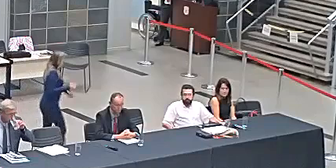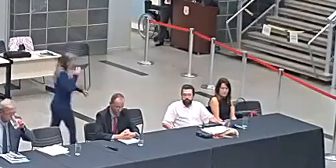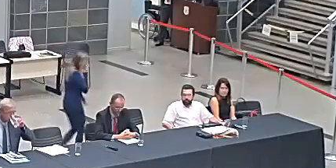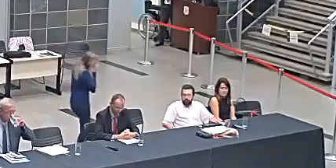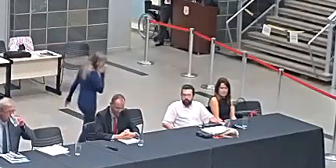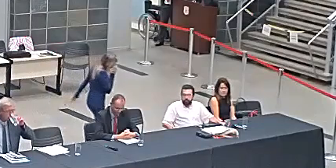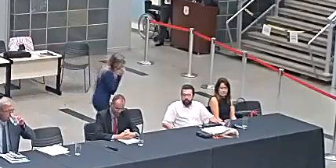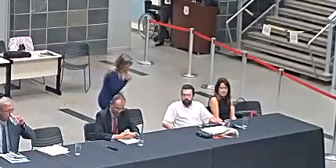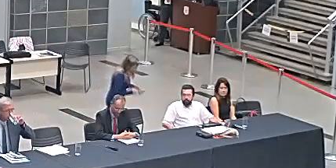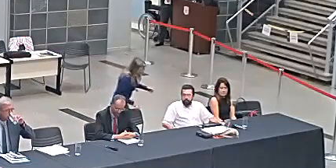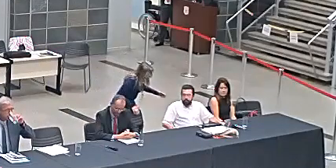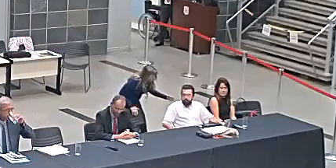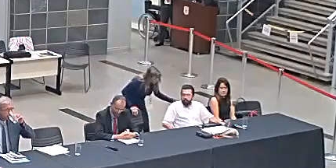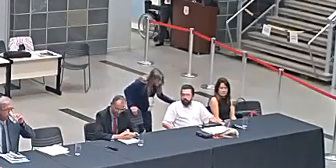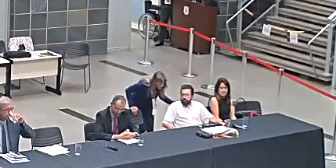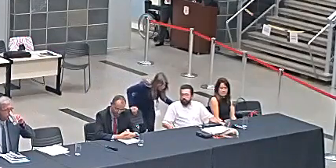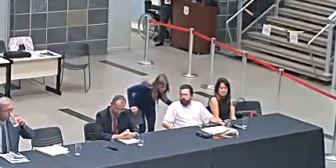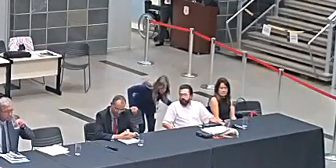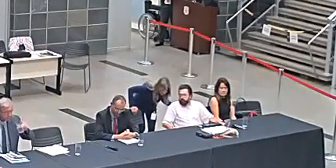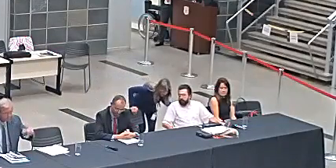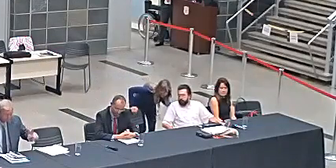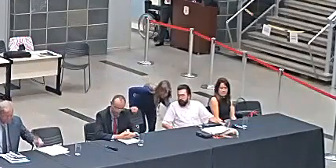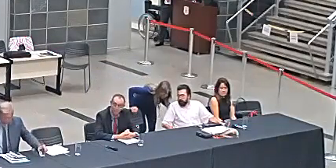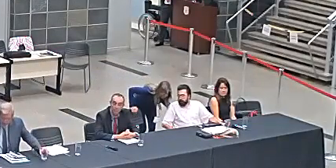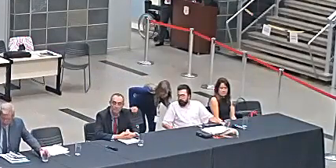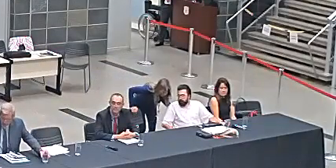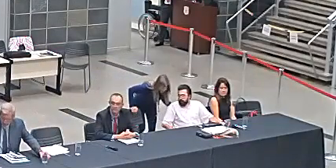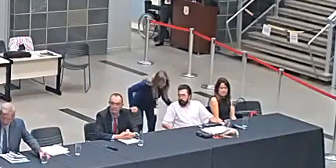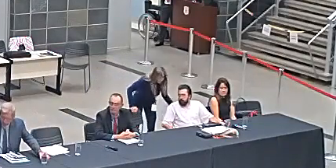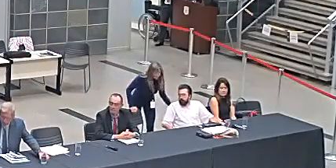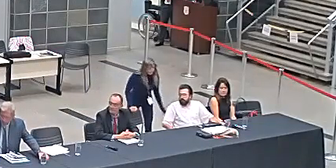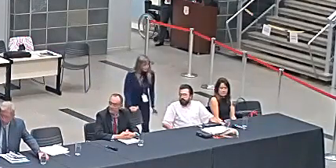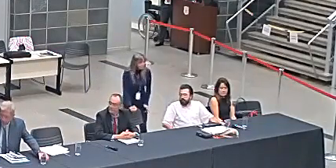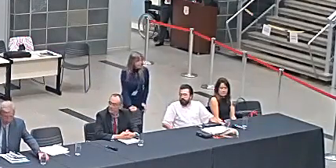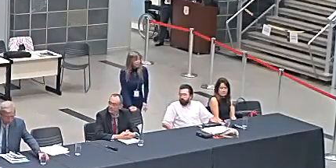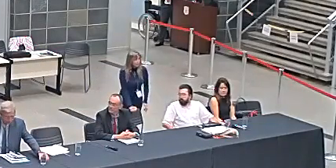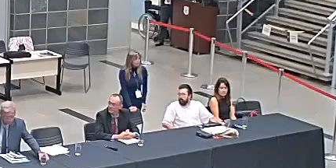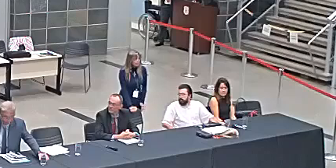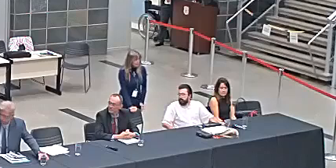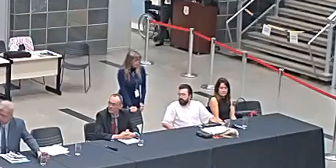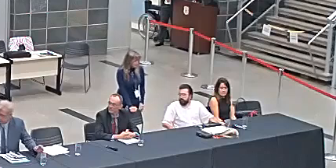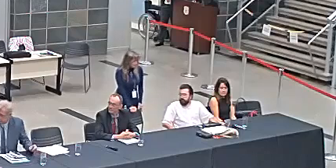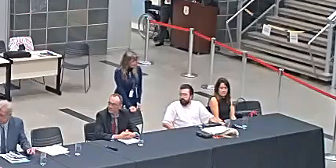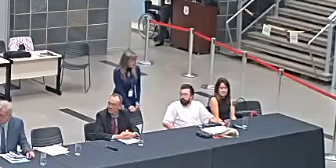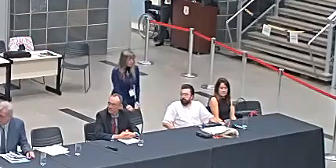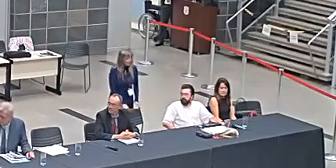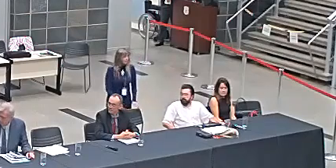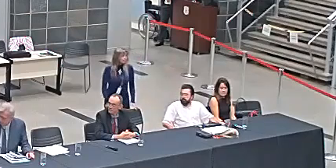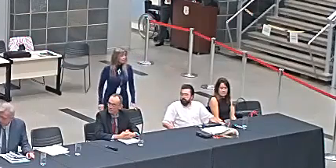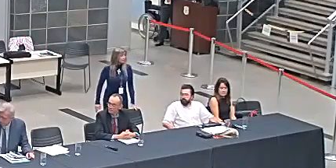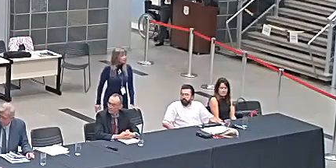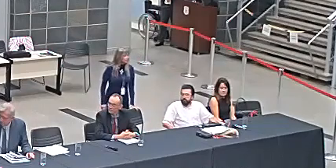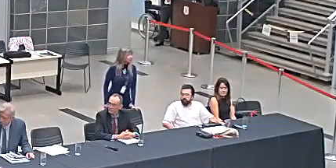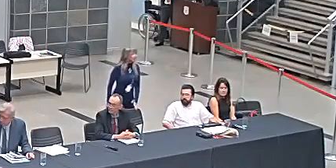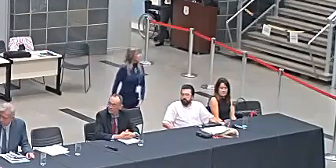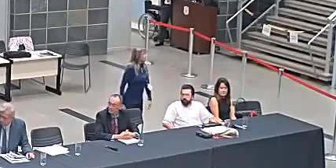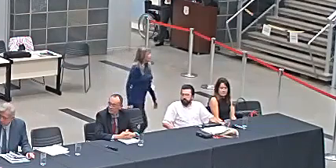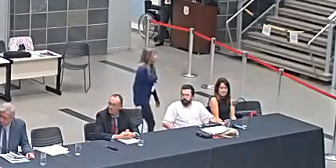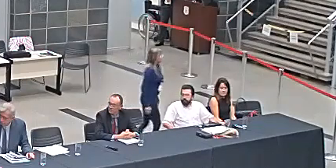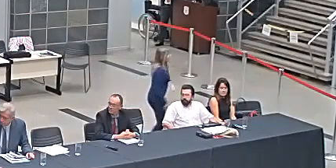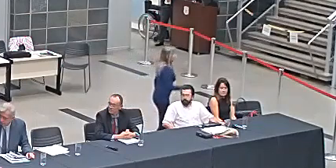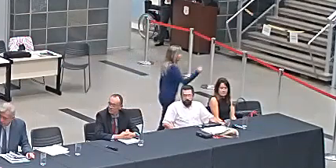certeza que os dois podem atestar o quanto nós temos lutado esmerado para atender